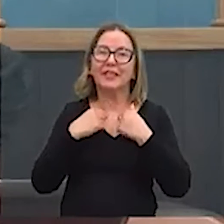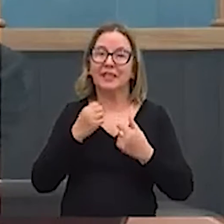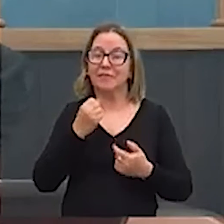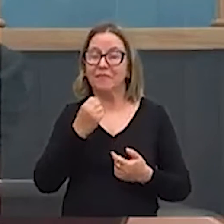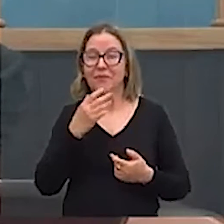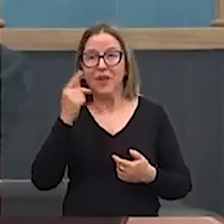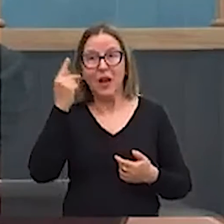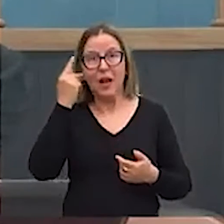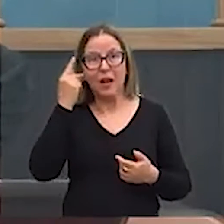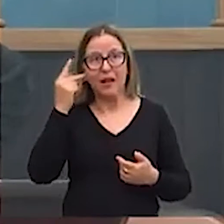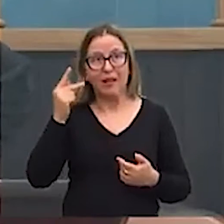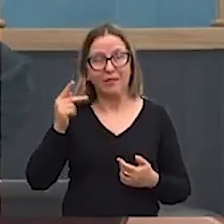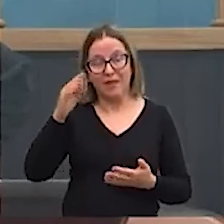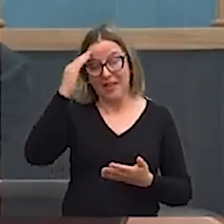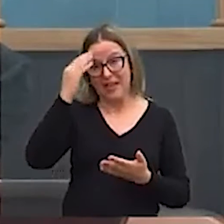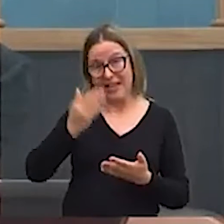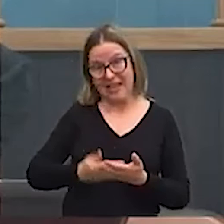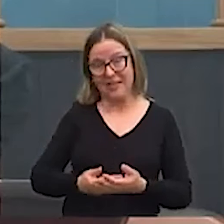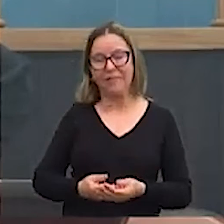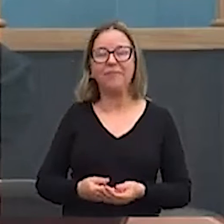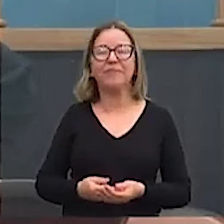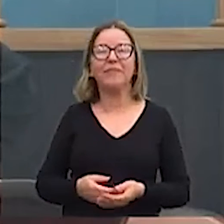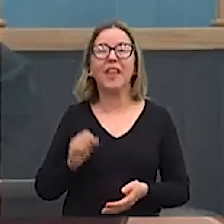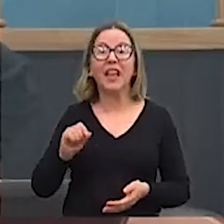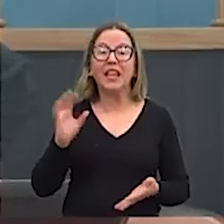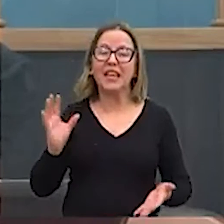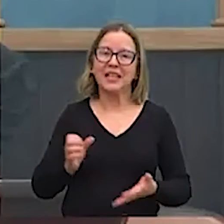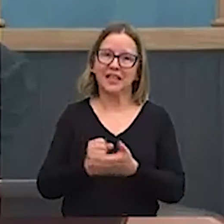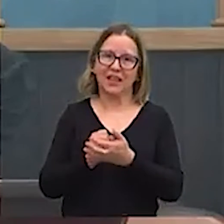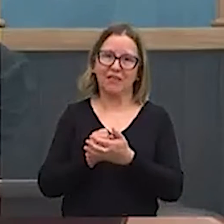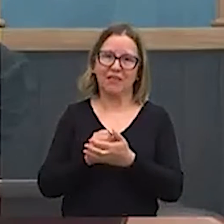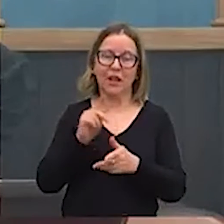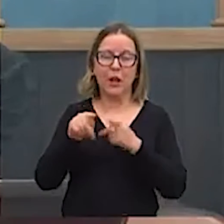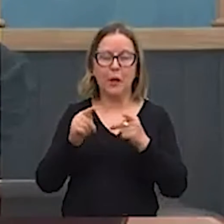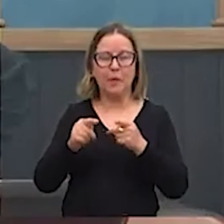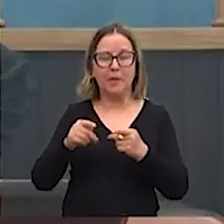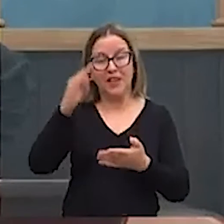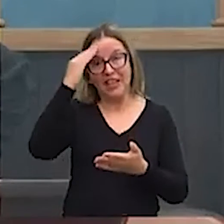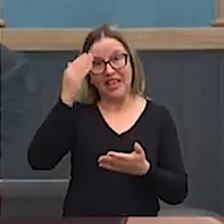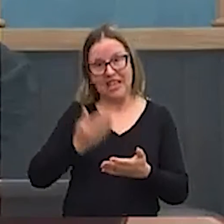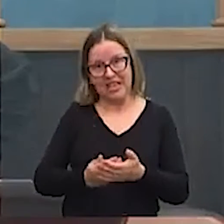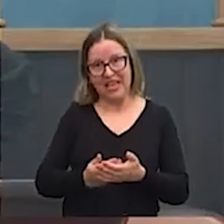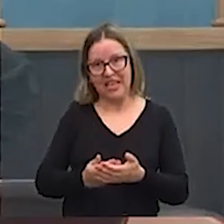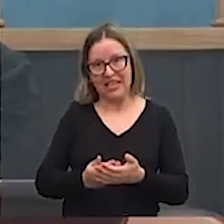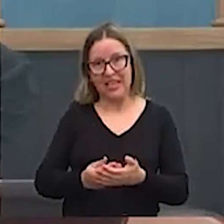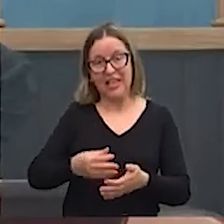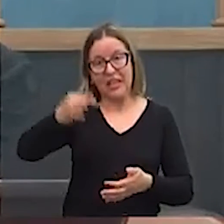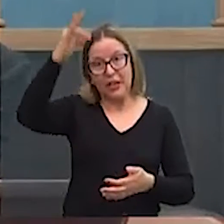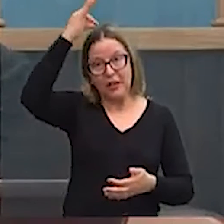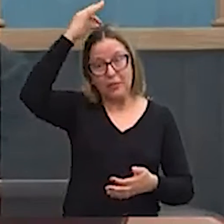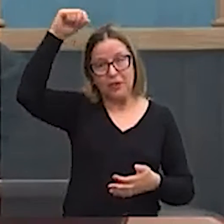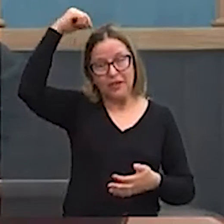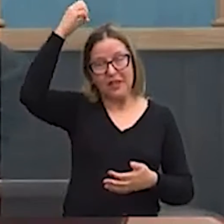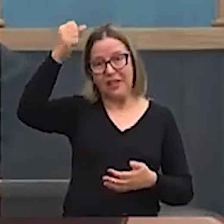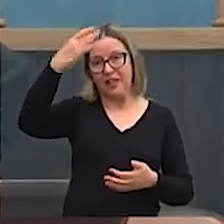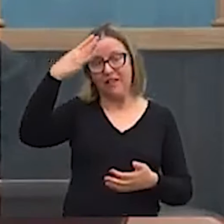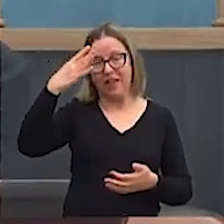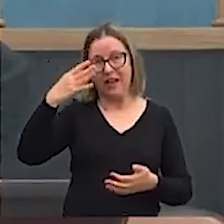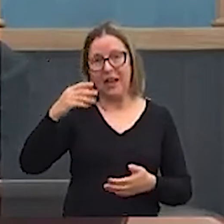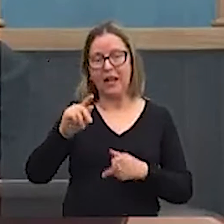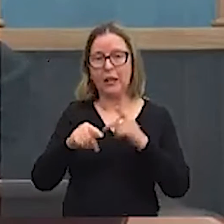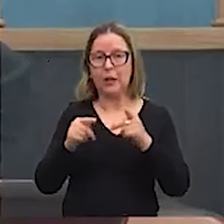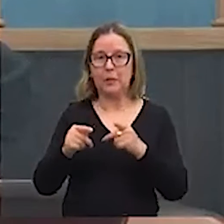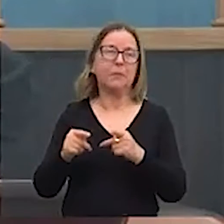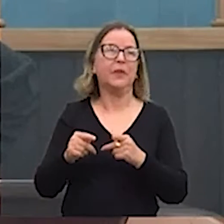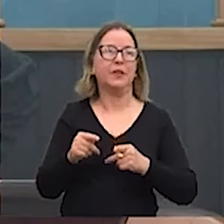Quem são os salvos? Os que creem, os que são convencidos pelo Espírito Santo, os que ouvem a palavra e o Espírito